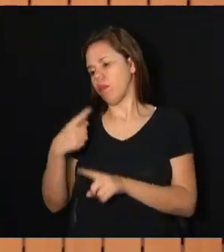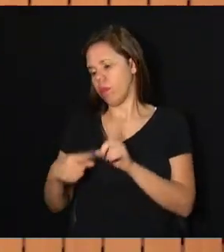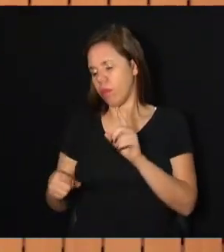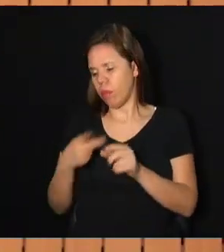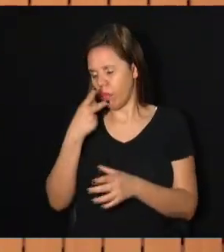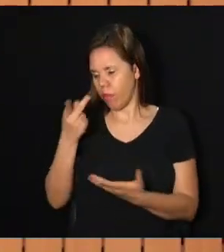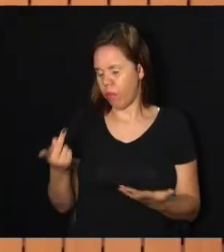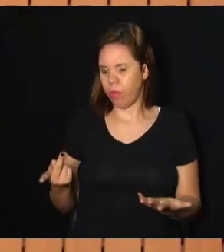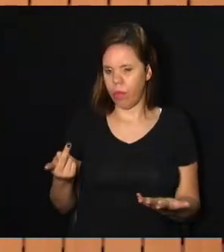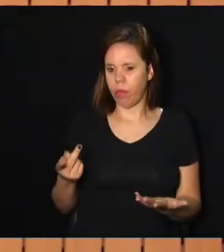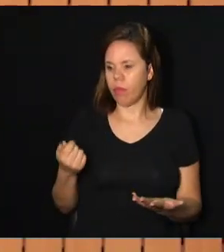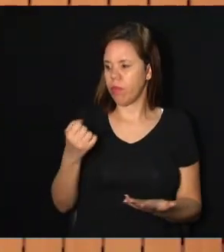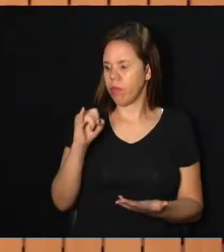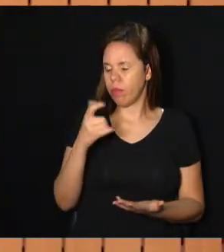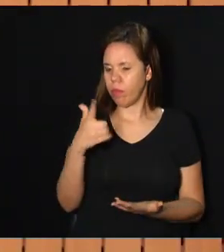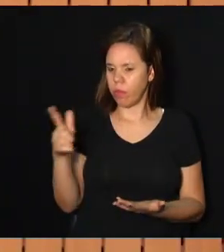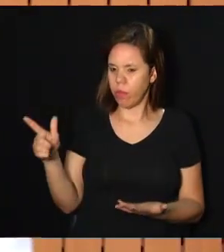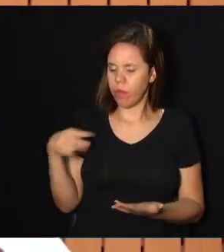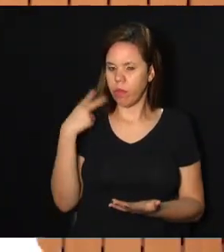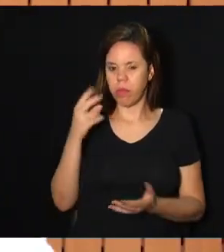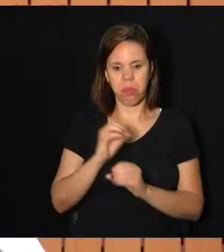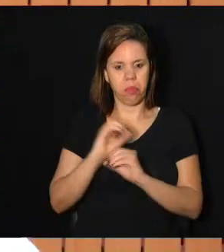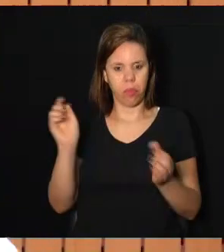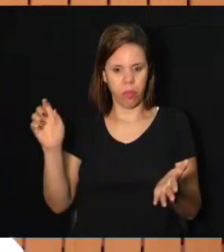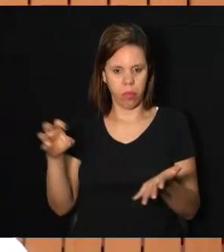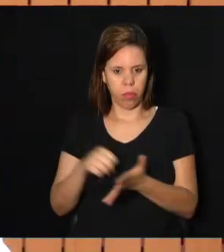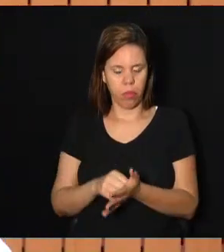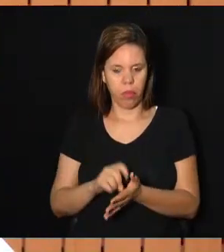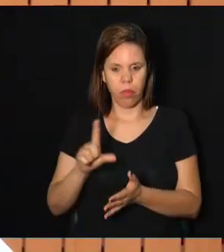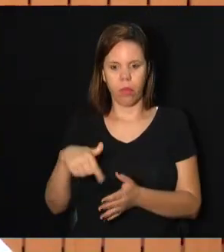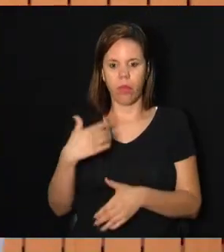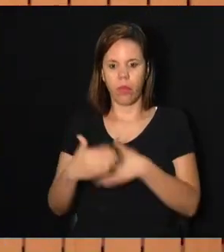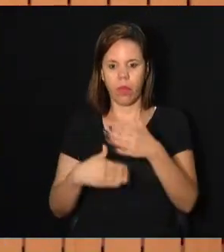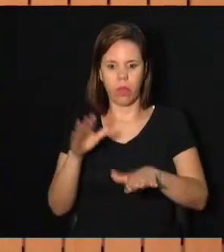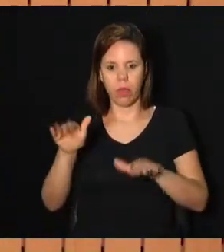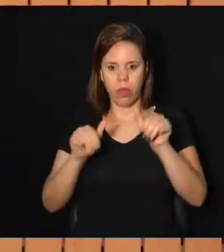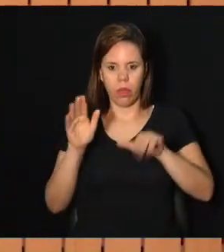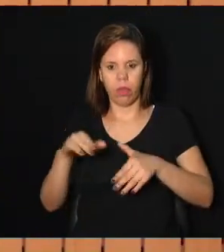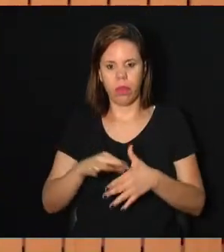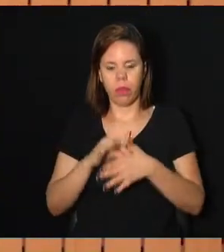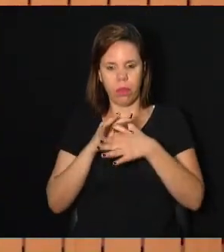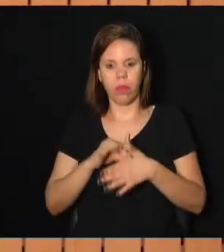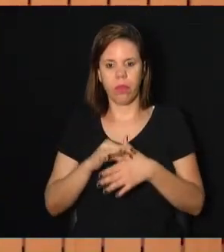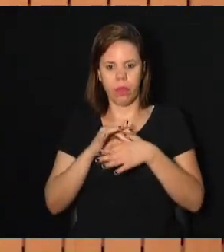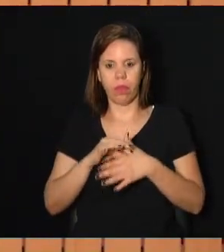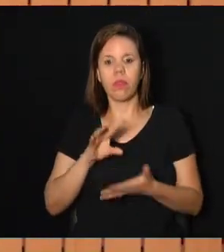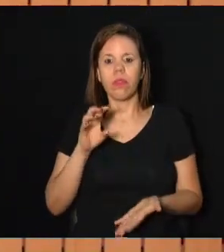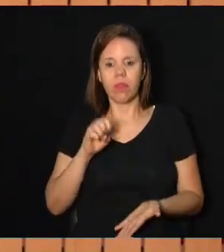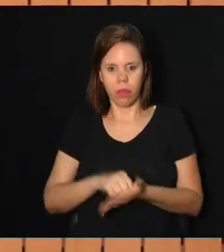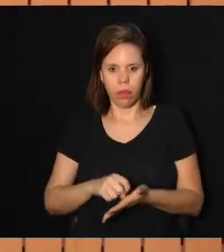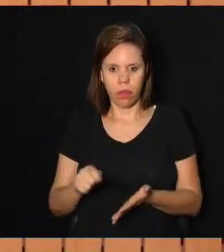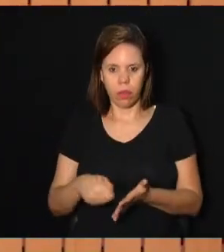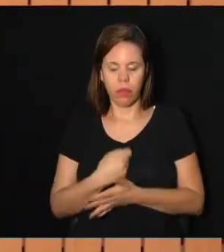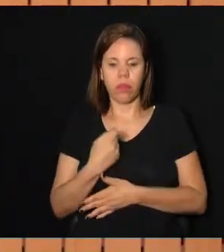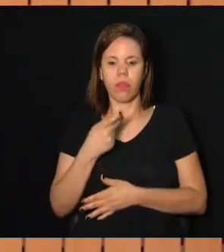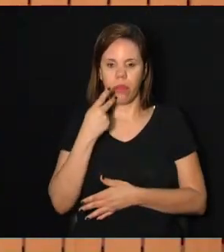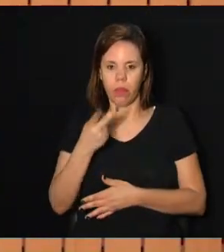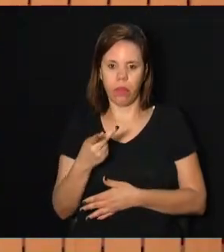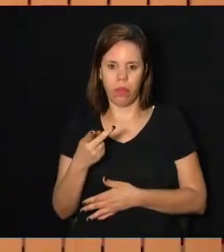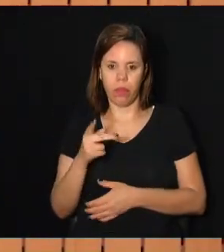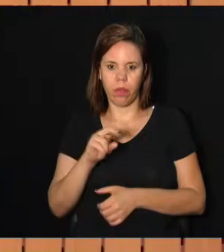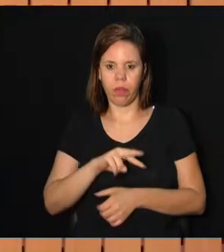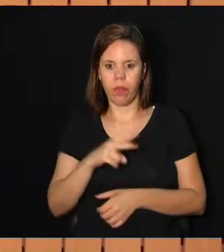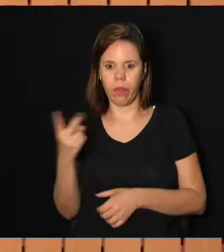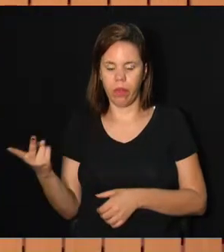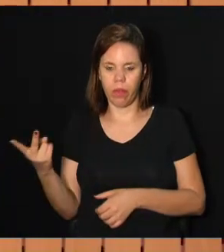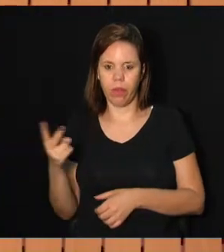momento, no pequeno expediente, daí já pode se chamar, na sequência, o líder inscrito, o líder das bancadas. Inverter,